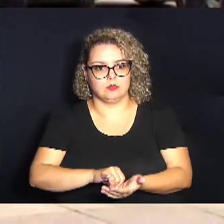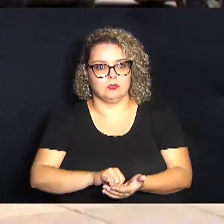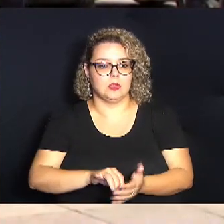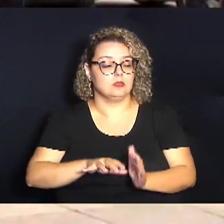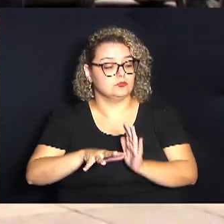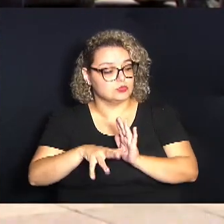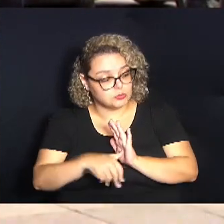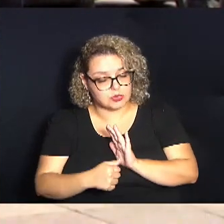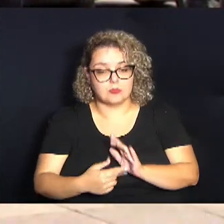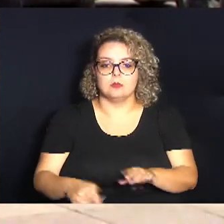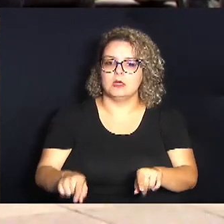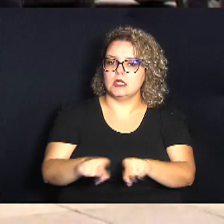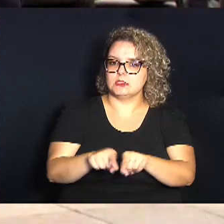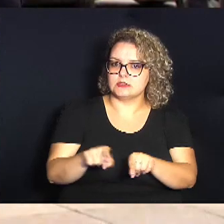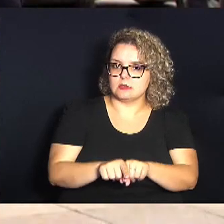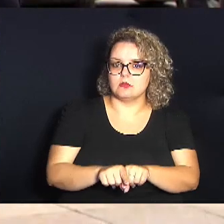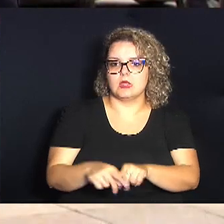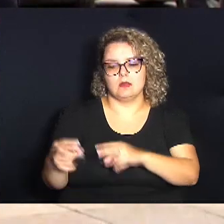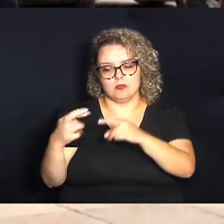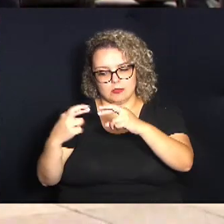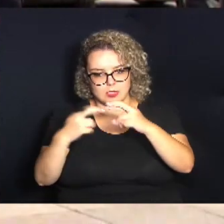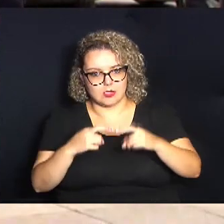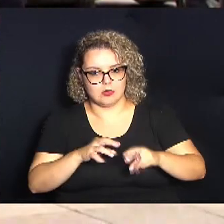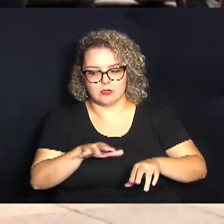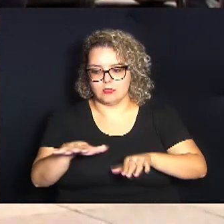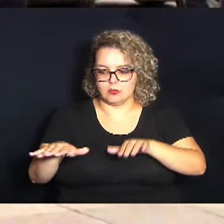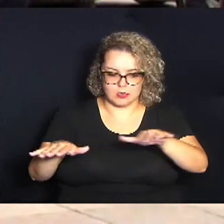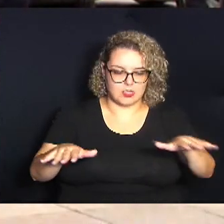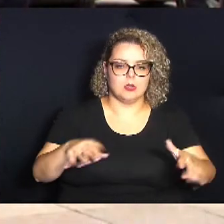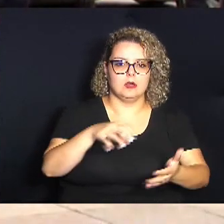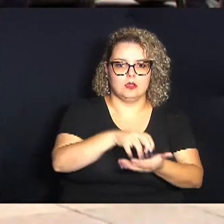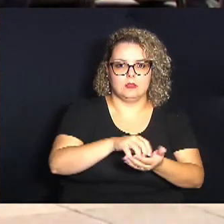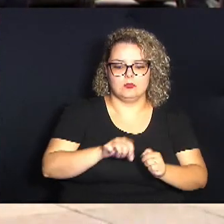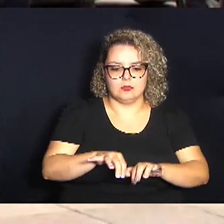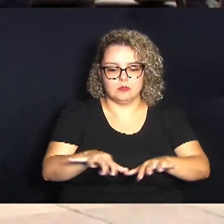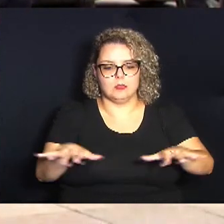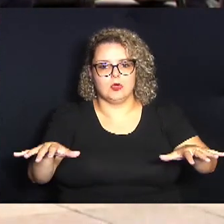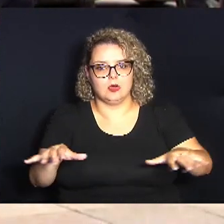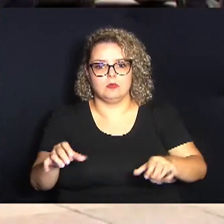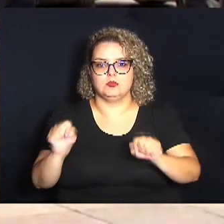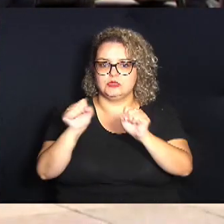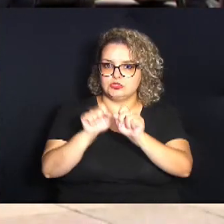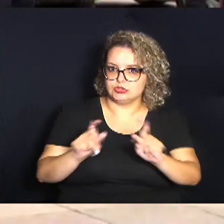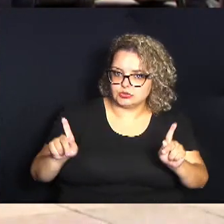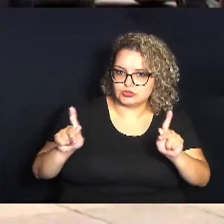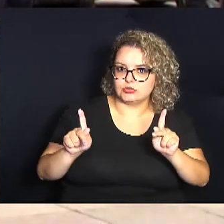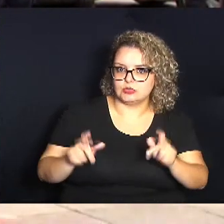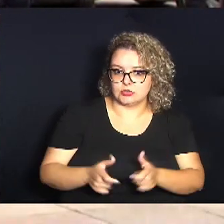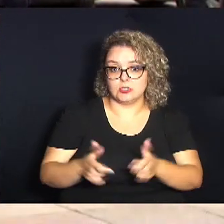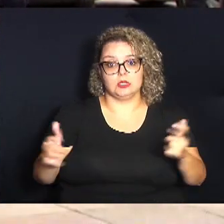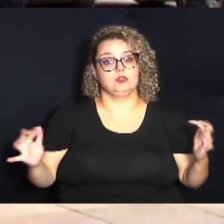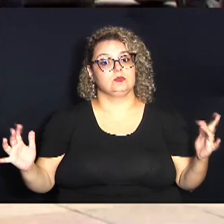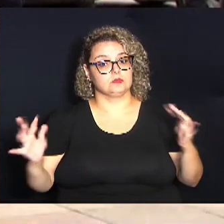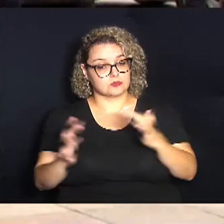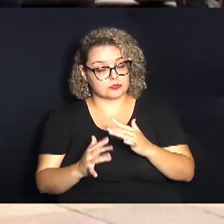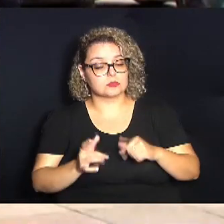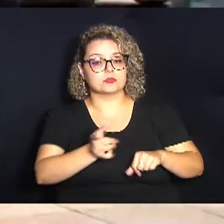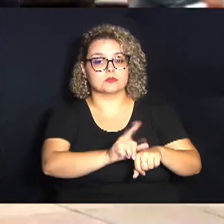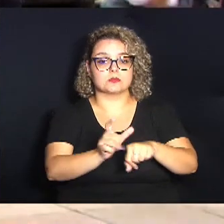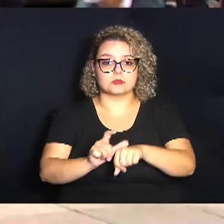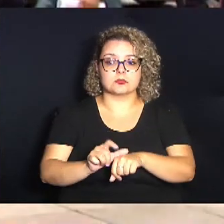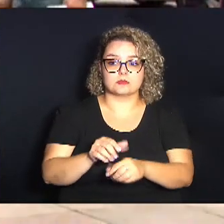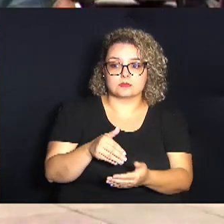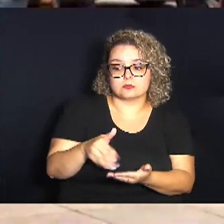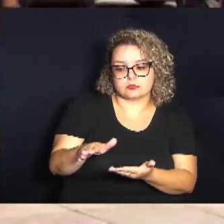também a gente não deixa de estar preocupado com as regiões, né, comerciais de shoppings e grandes fluxos comerciais fora da região